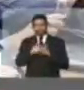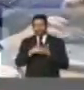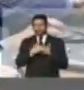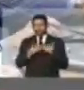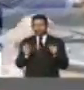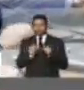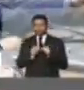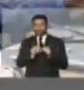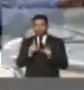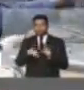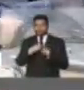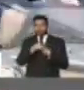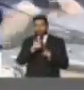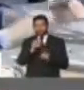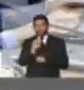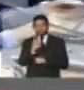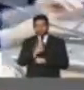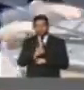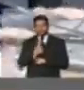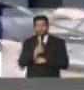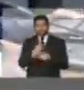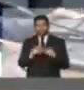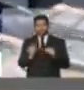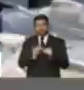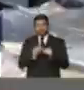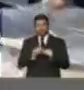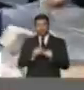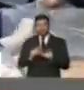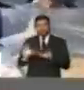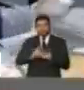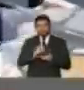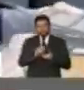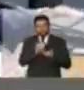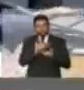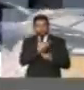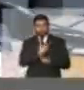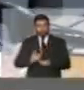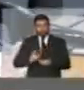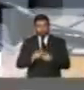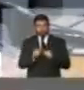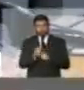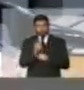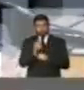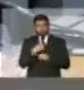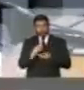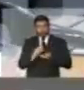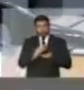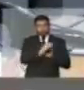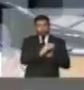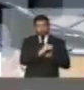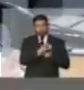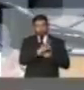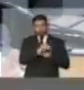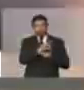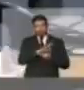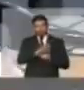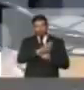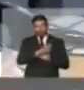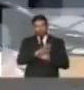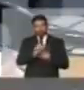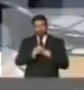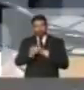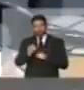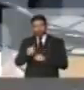menos meio trilhão de reais em recursos públicos. Recursos que são transferidos do Tesouro Nacional